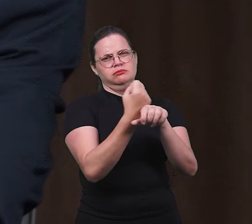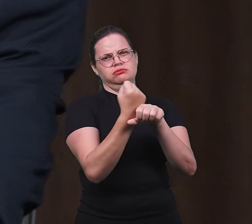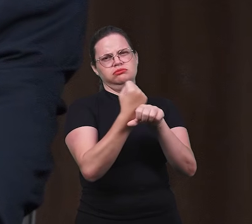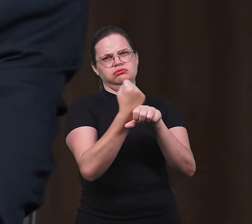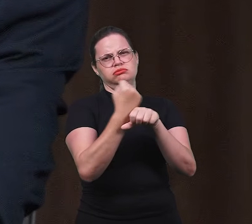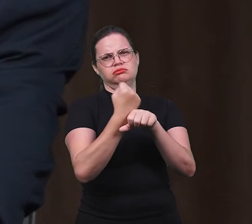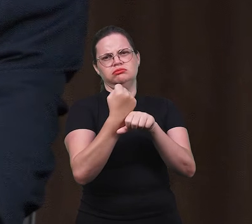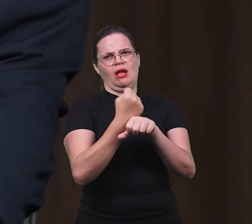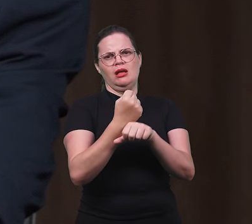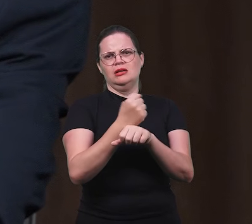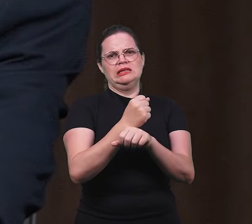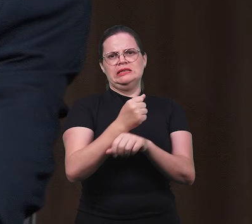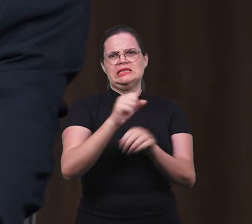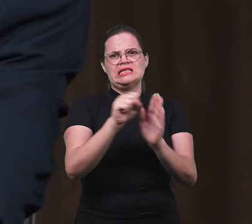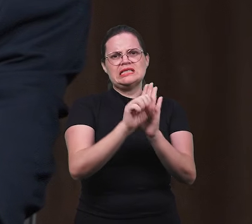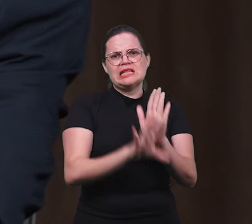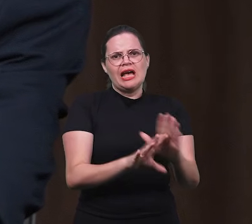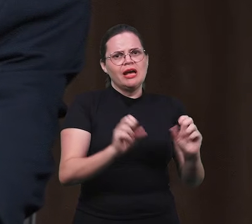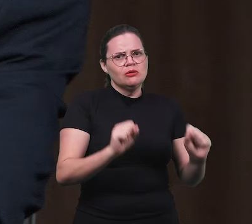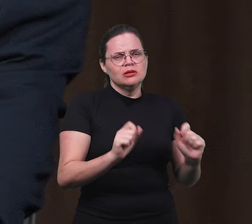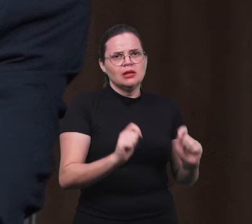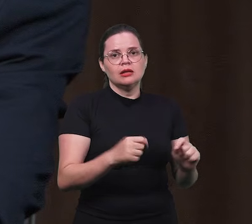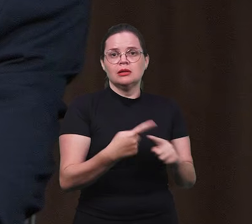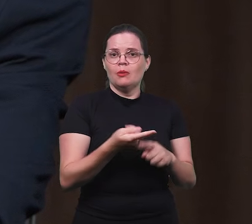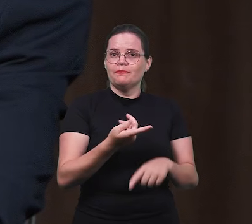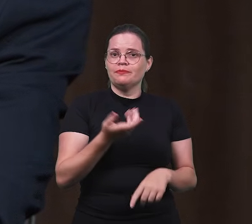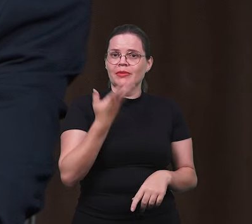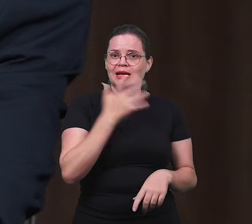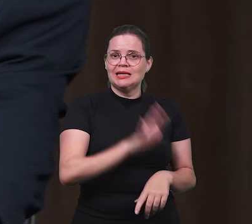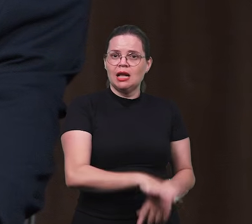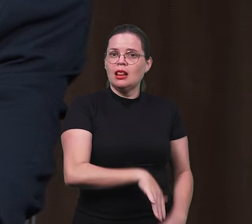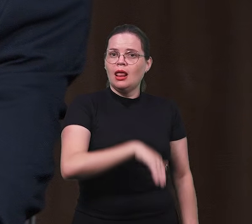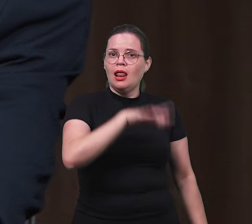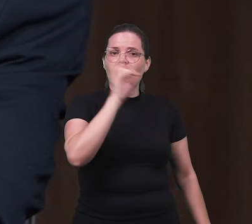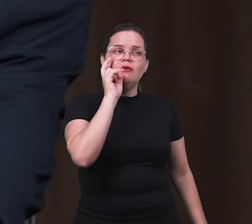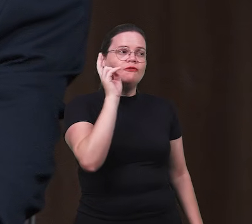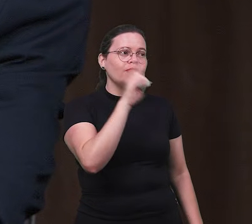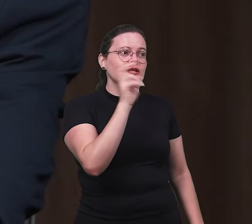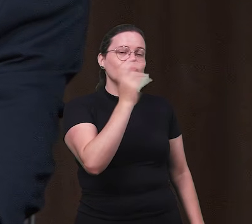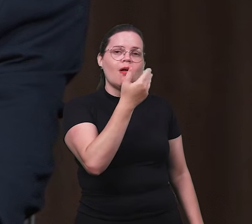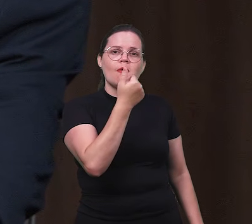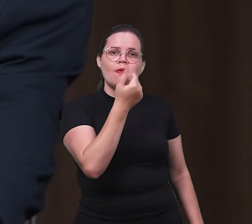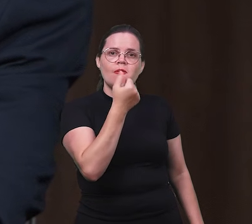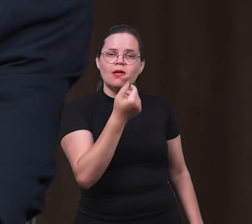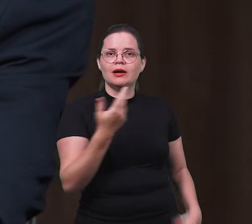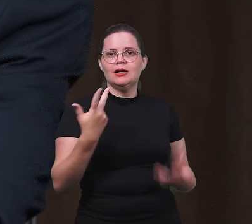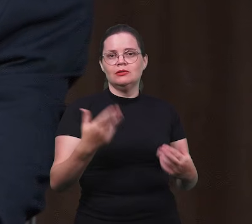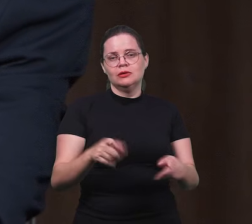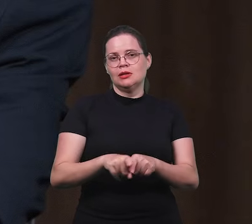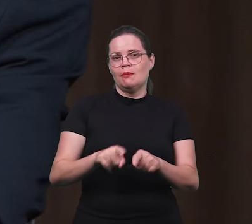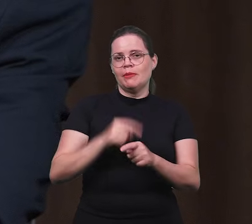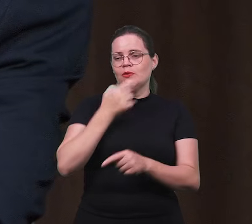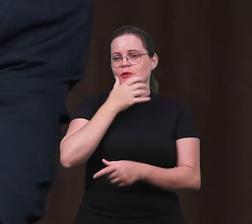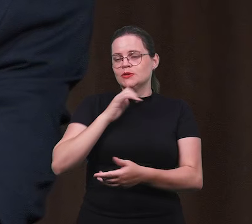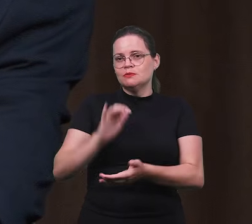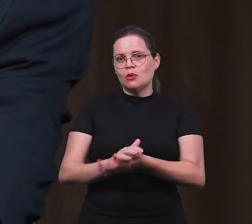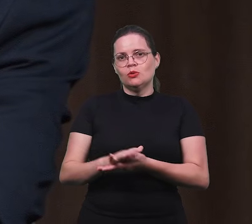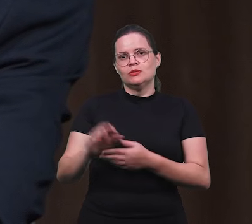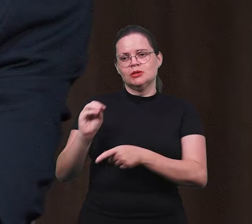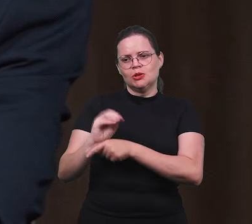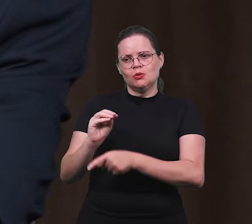anos. séculos, né? Então a criança, ela crescia com a videira ali, Exatamente. né? Vendo ela Acompanha. põe os frutos. O marido, quer